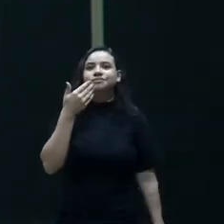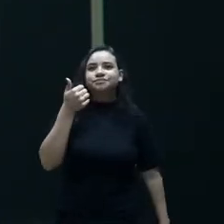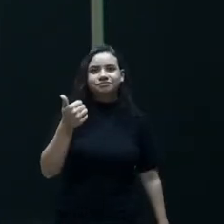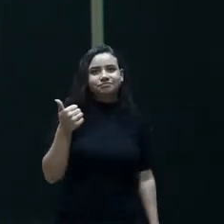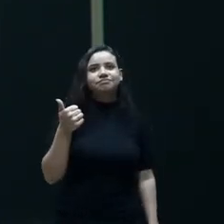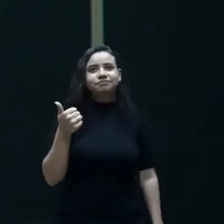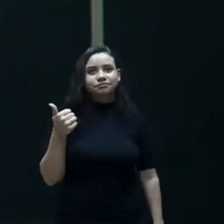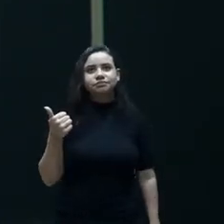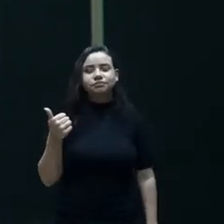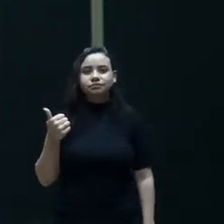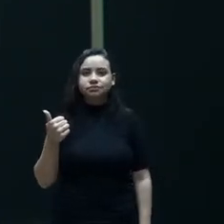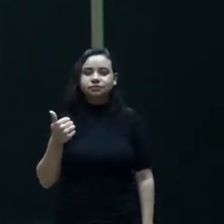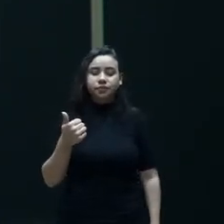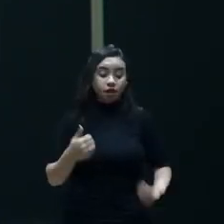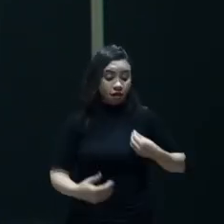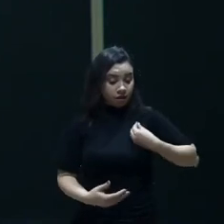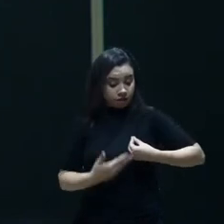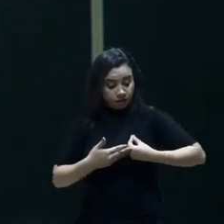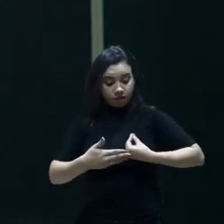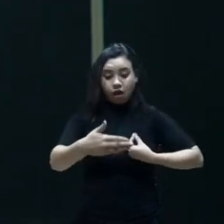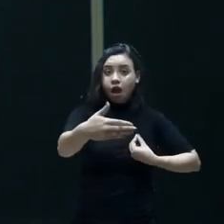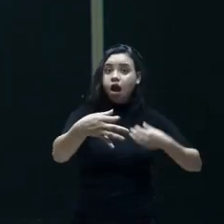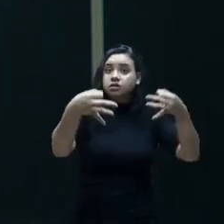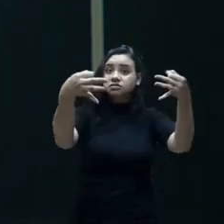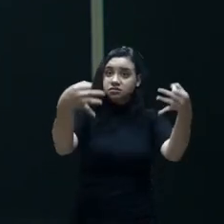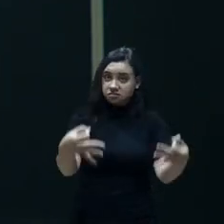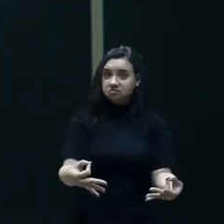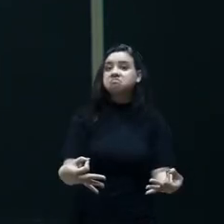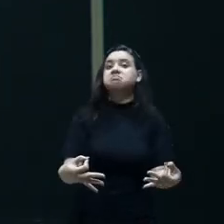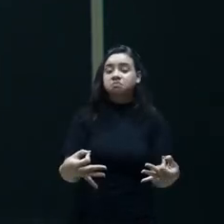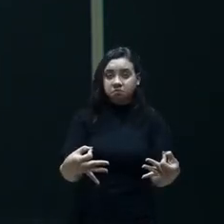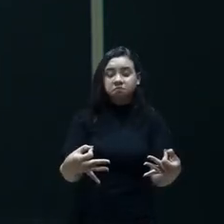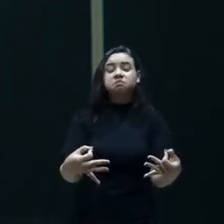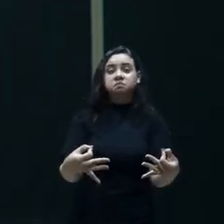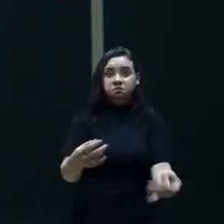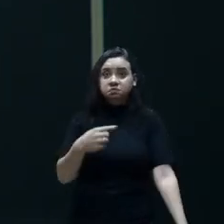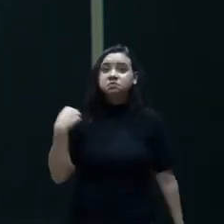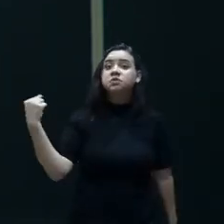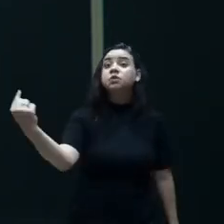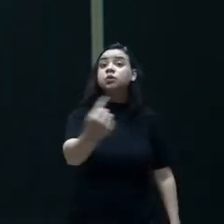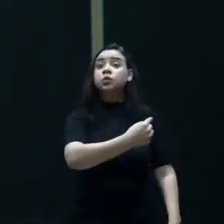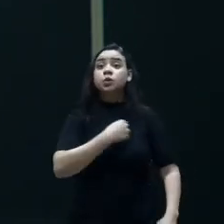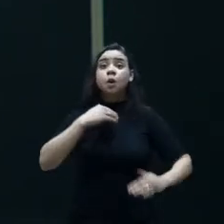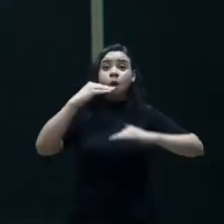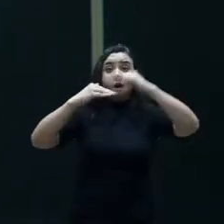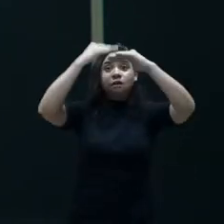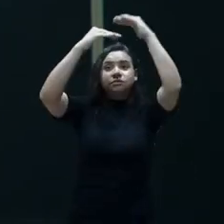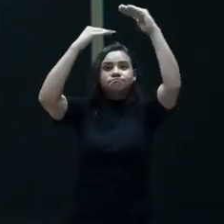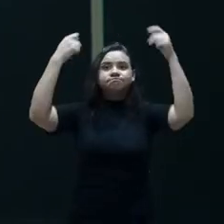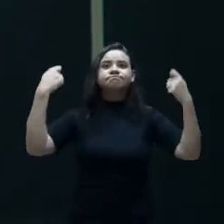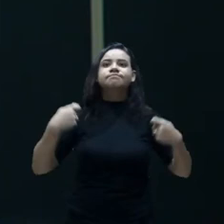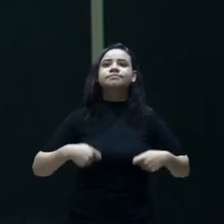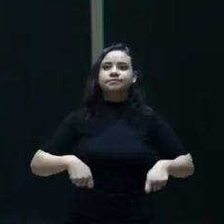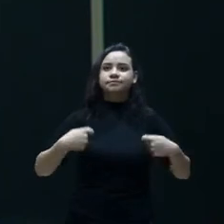As coisas vão dar certo. Mas precisamos de um crescimento. E é